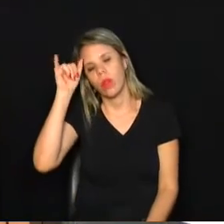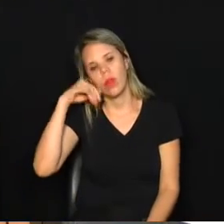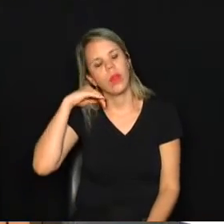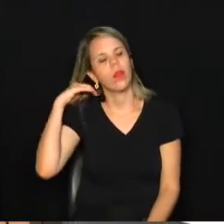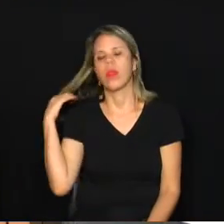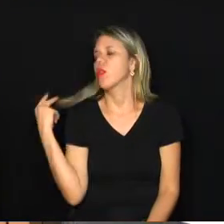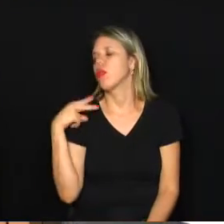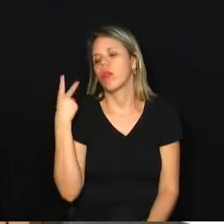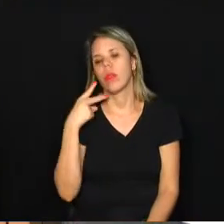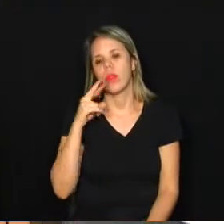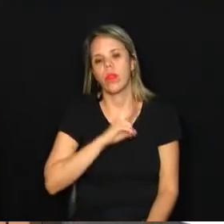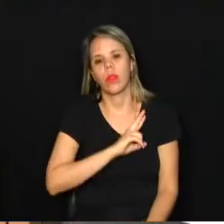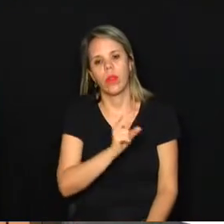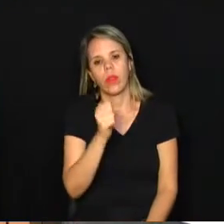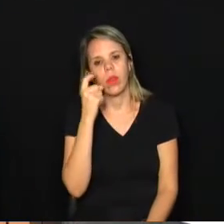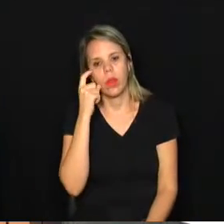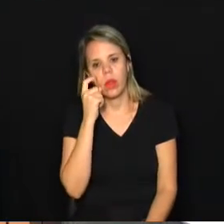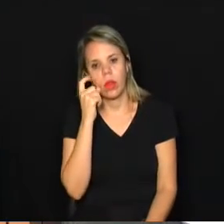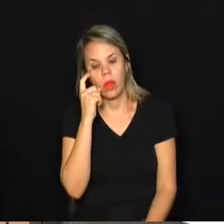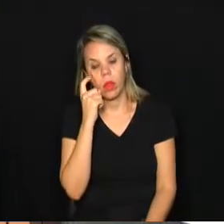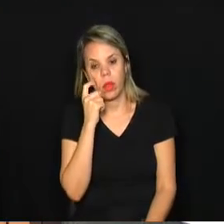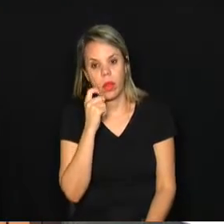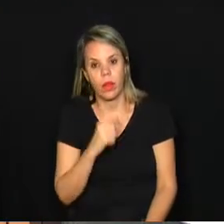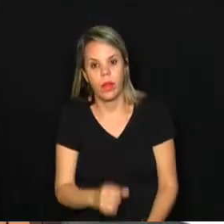vereador Rossini, algum